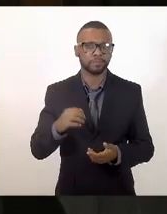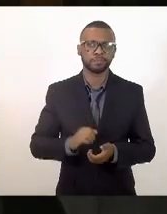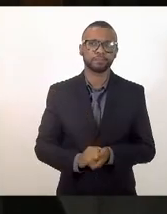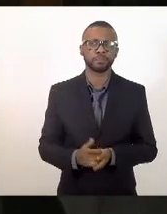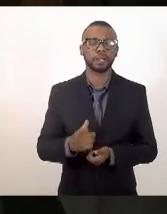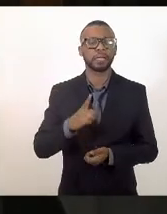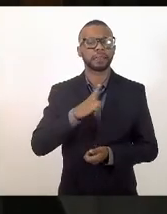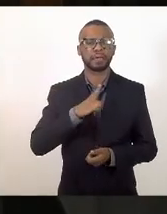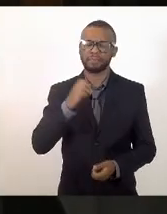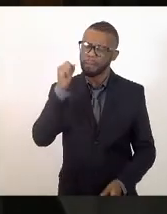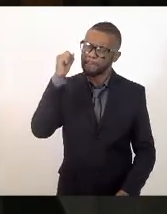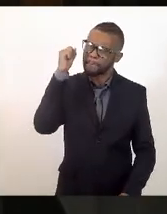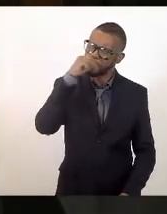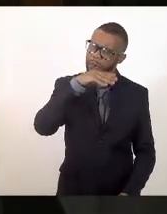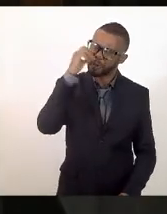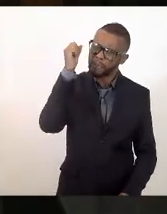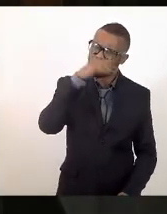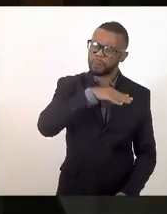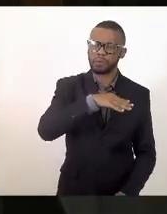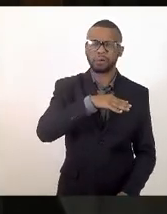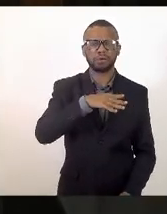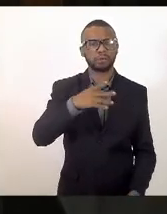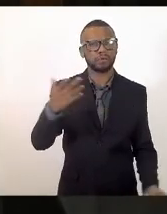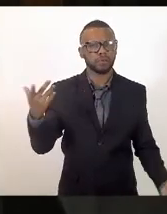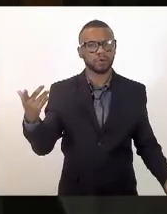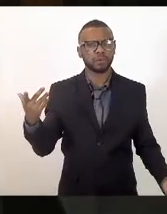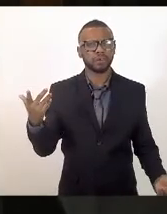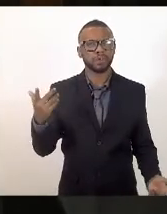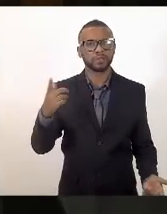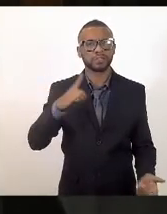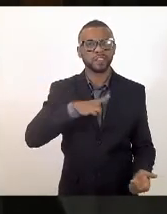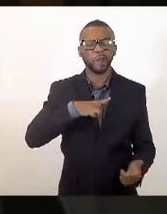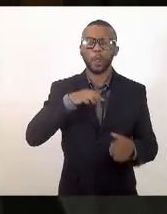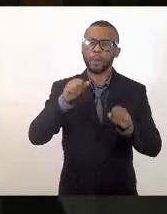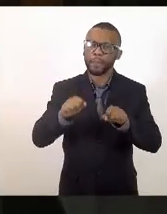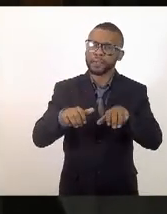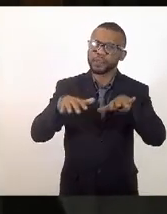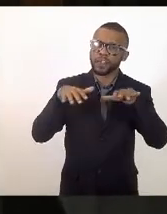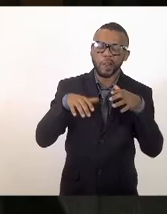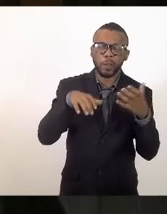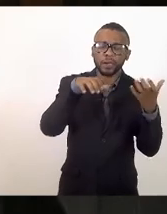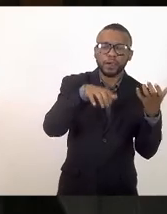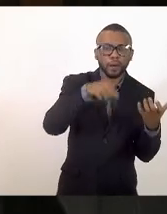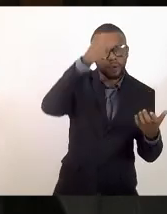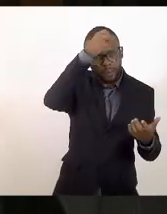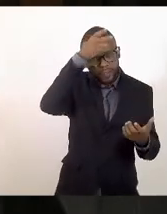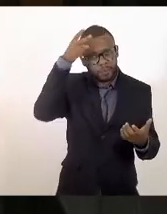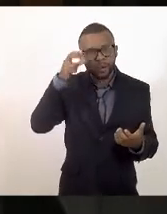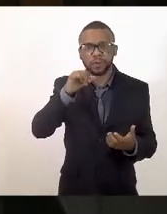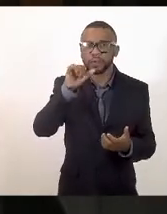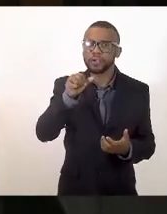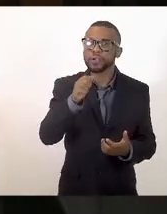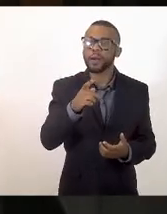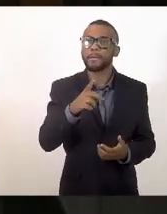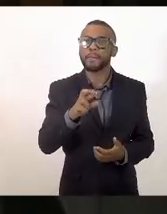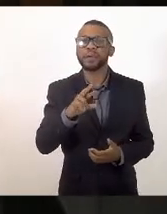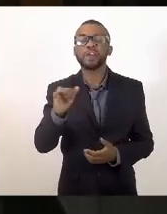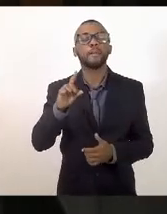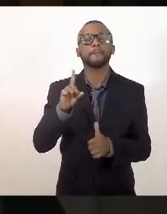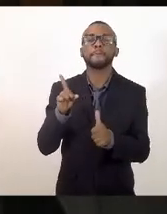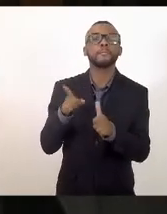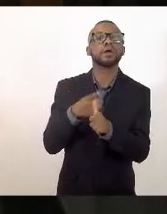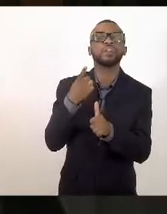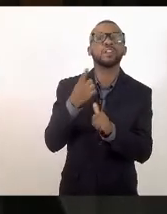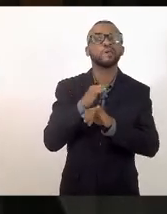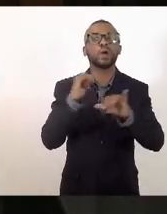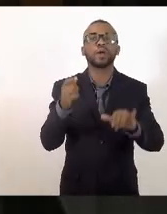a petulância, a pantomima, a pachorra de, numa sessão da Câmara Municipal de Japeri, em primeiro lugar, dizer